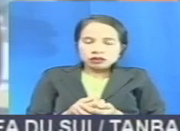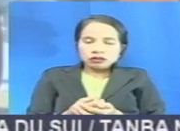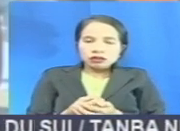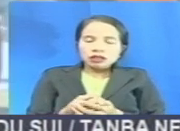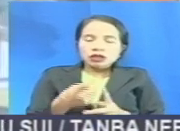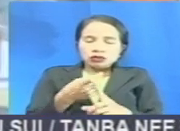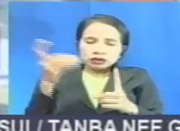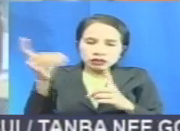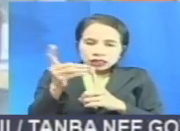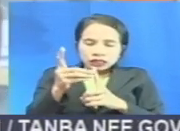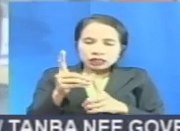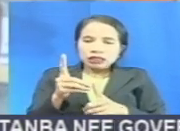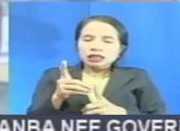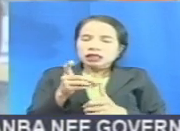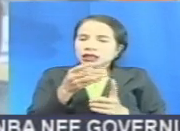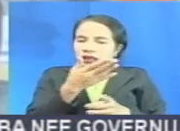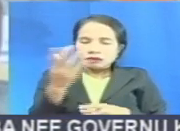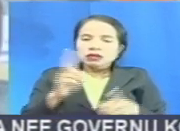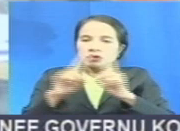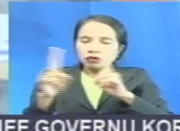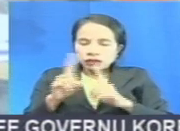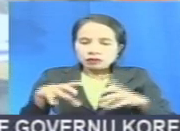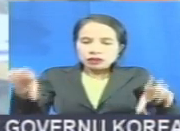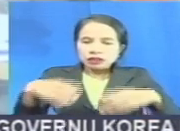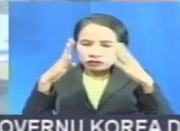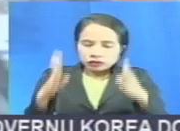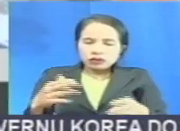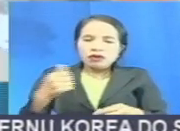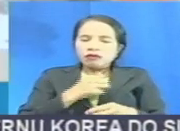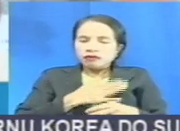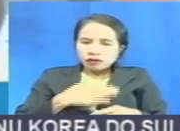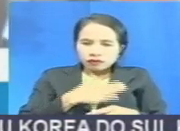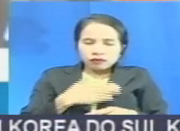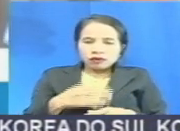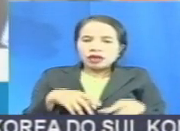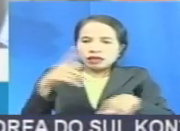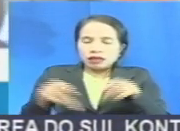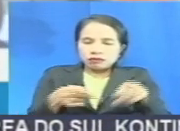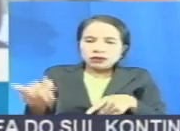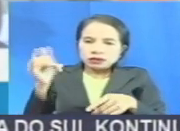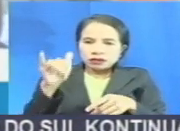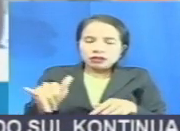data e da neita, você tem que fazer explicação para funcionário sira. Por favor, Ema Serné,